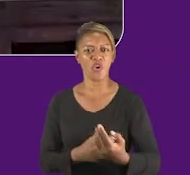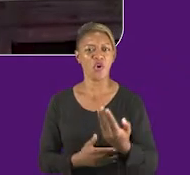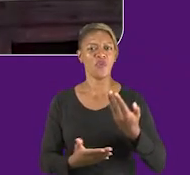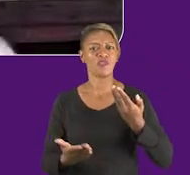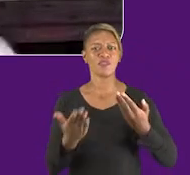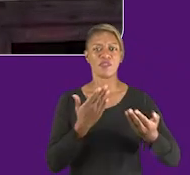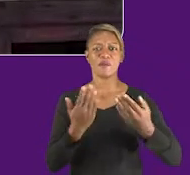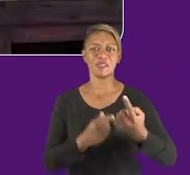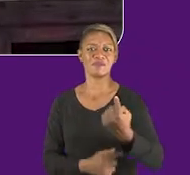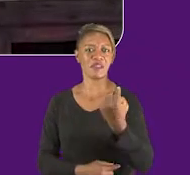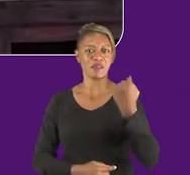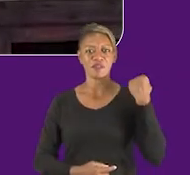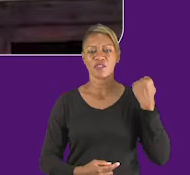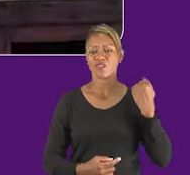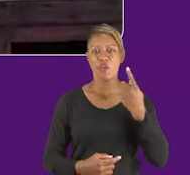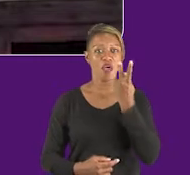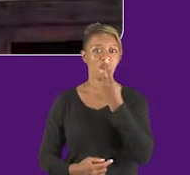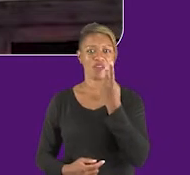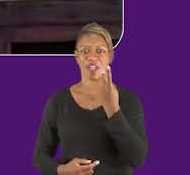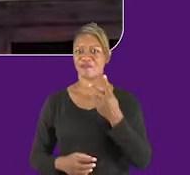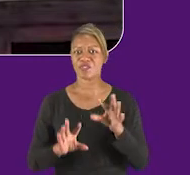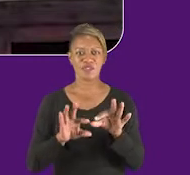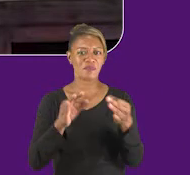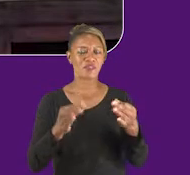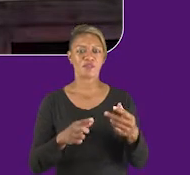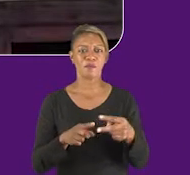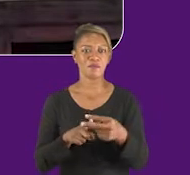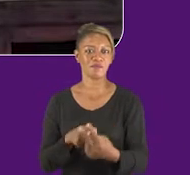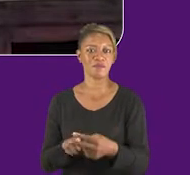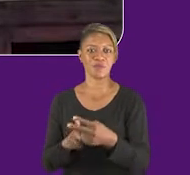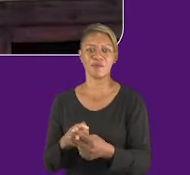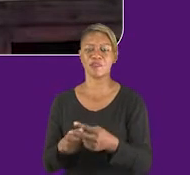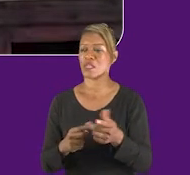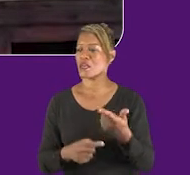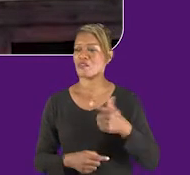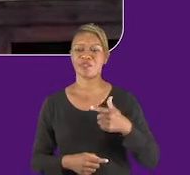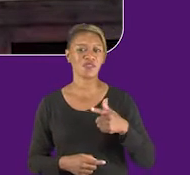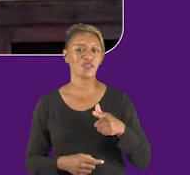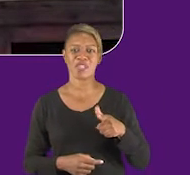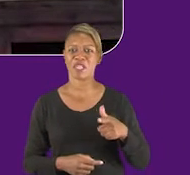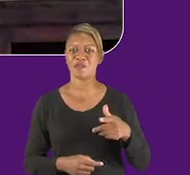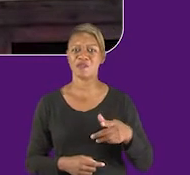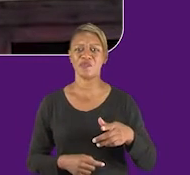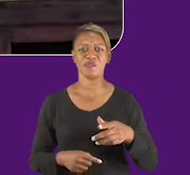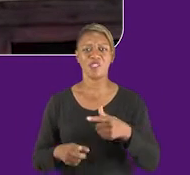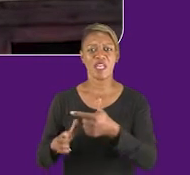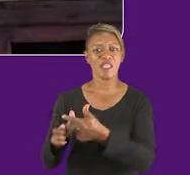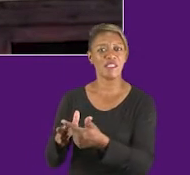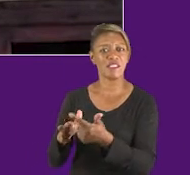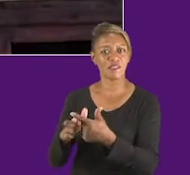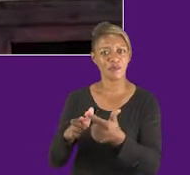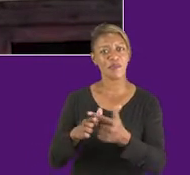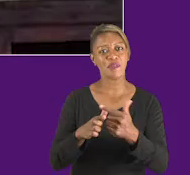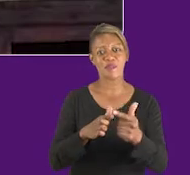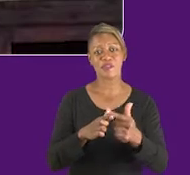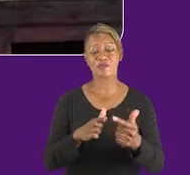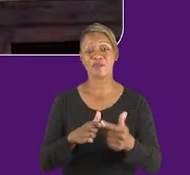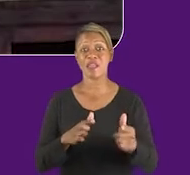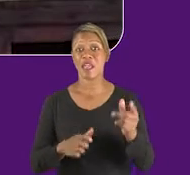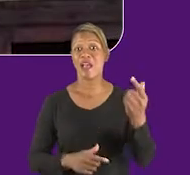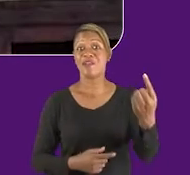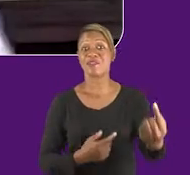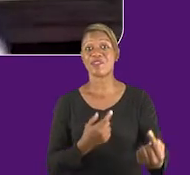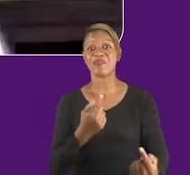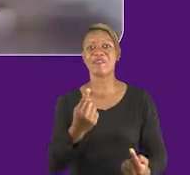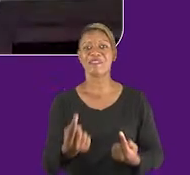ou de 30 anos atrás não adianta eu falar de uma solução se eu não tenho essa dor quem tem a dor são as pessoas e quem tem